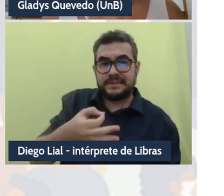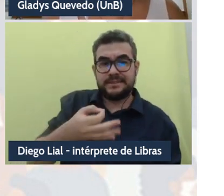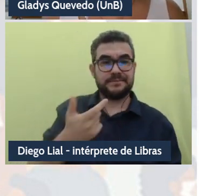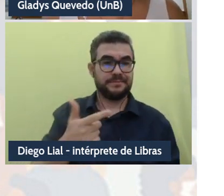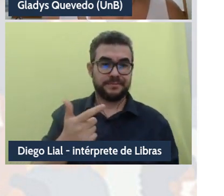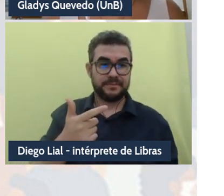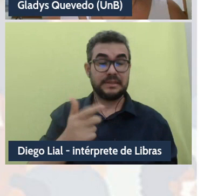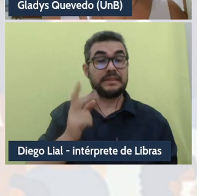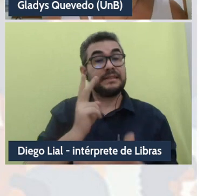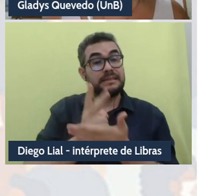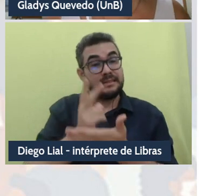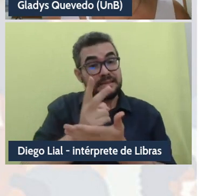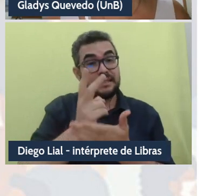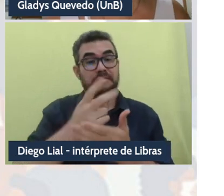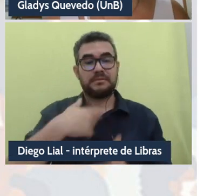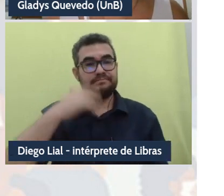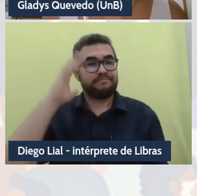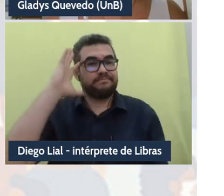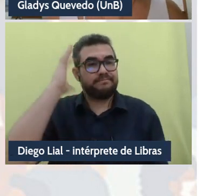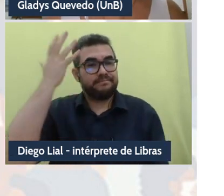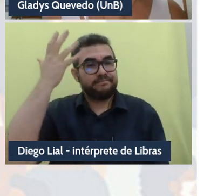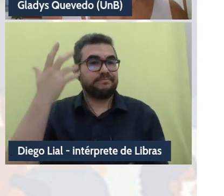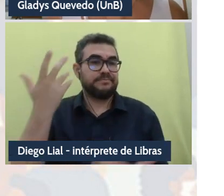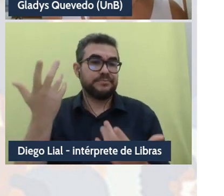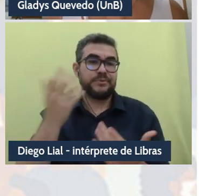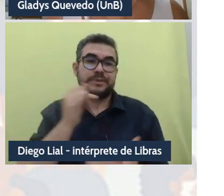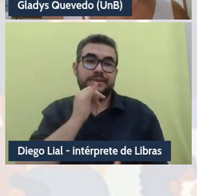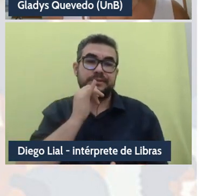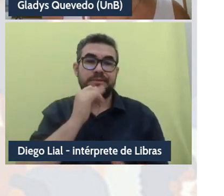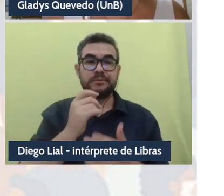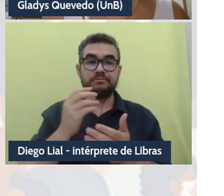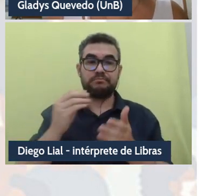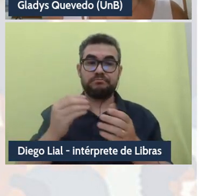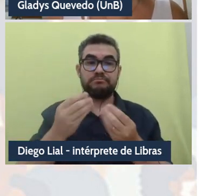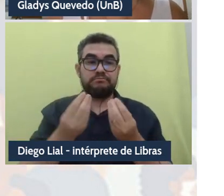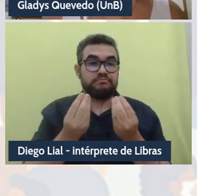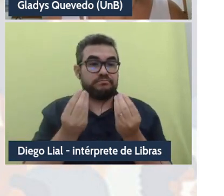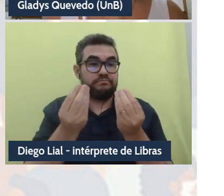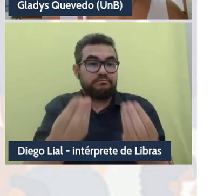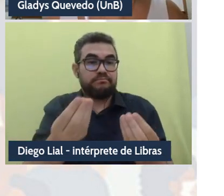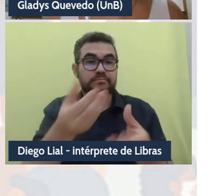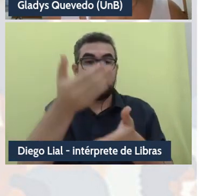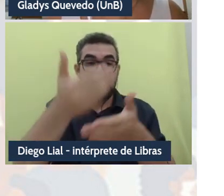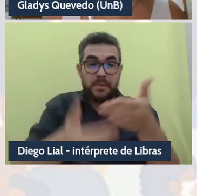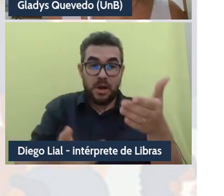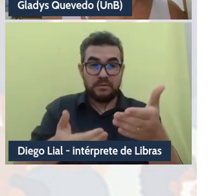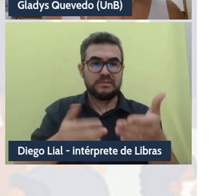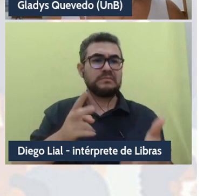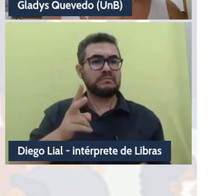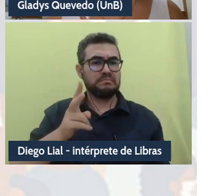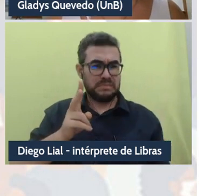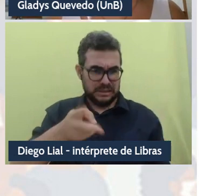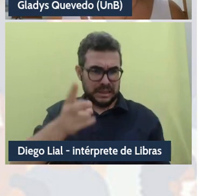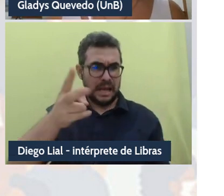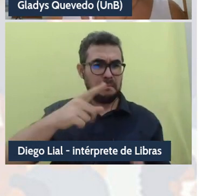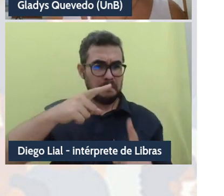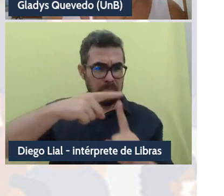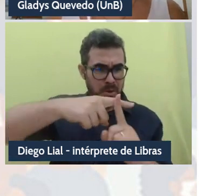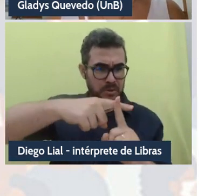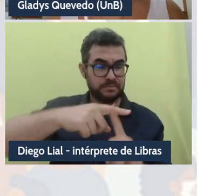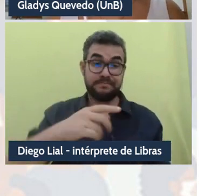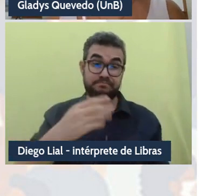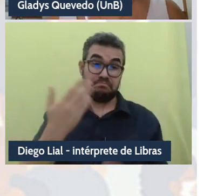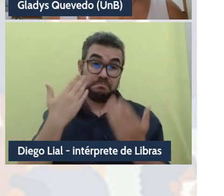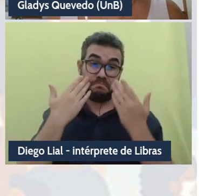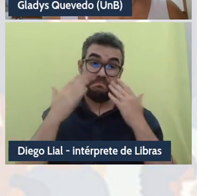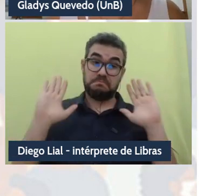na forma, por exemplo, de um exame, eu vou ter garantia de um impacto positivo? Não, isso não existe. Eu vou ter